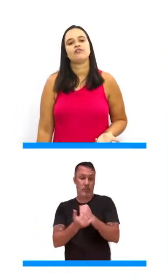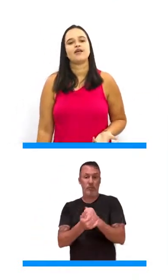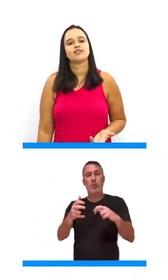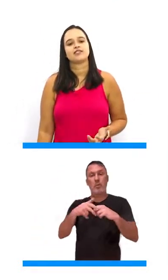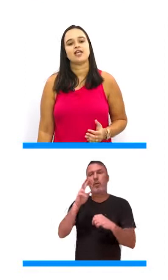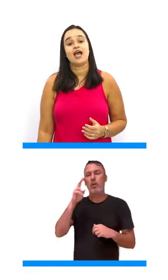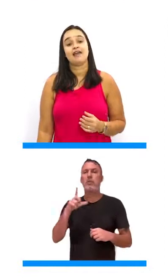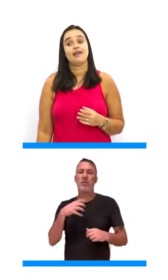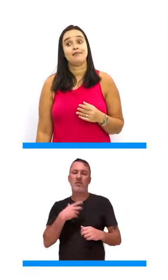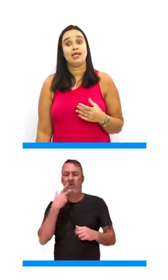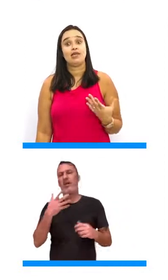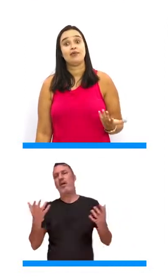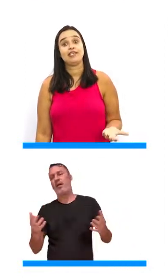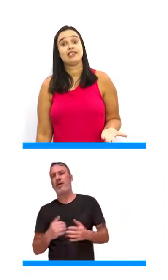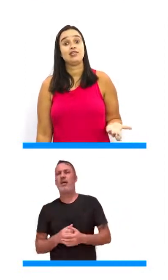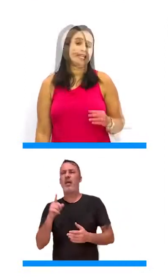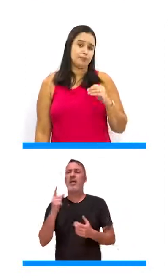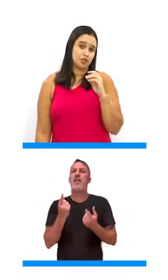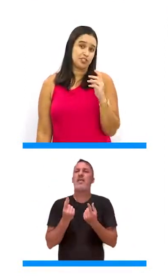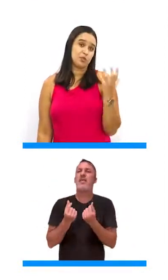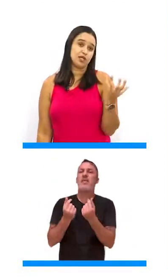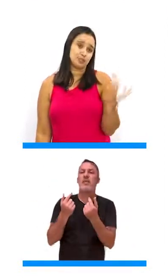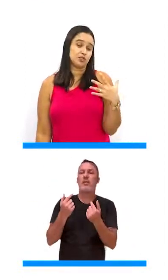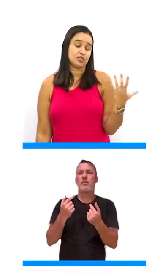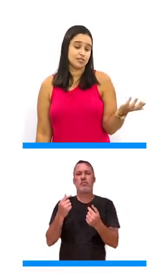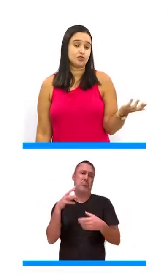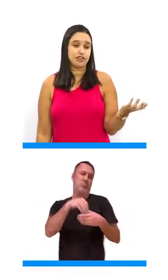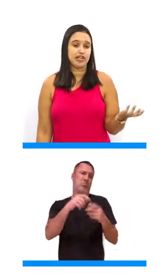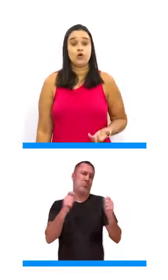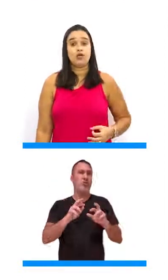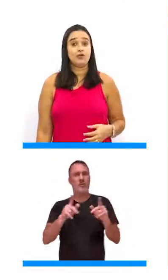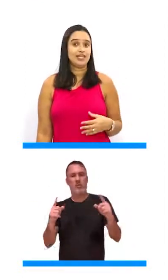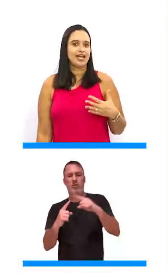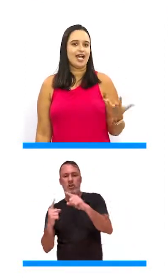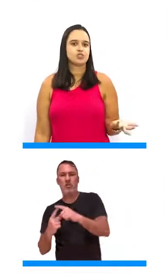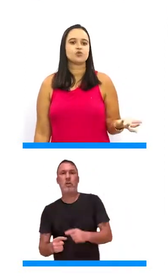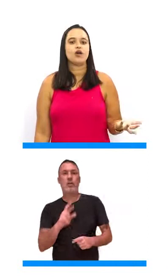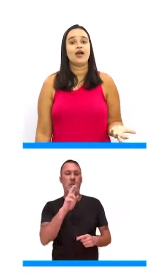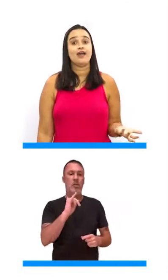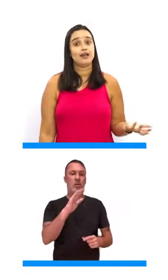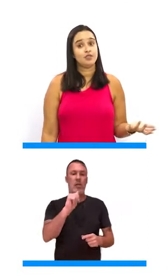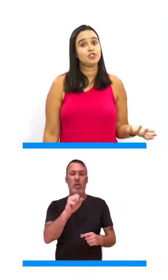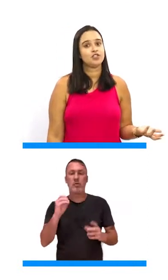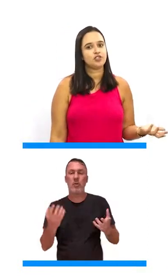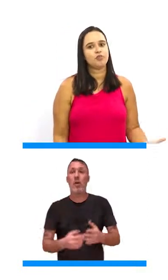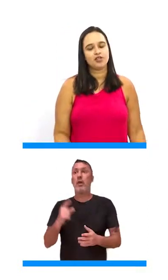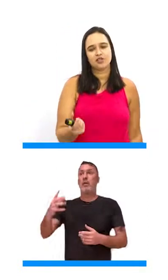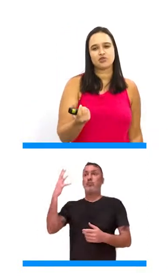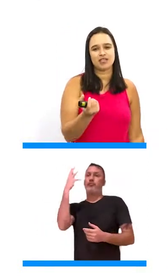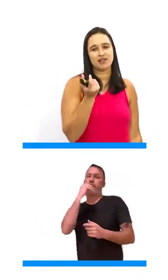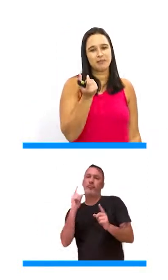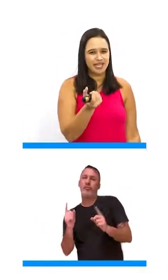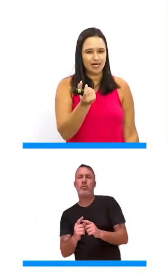quando eu falo assim, ele é um riquinho, pode ter uma conotação diferente. Ele é um ricaço. Ele é bonitinho. Pode